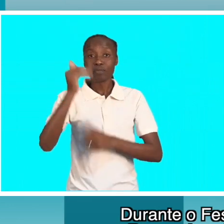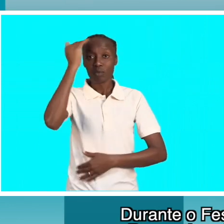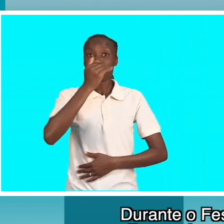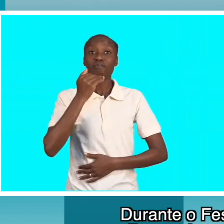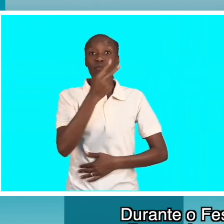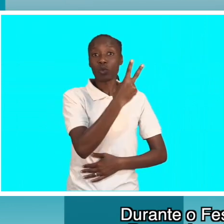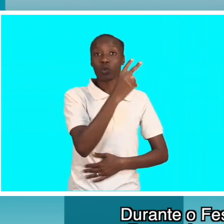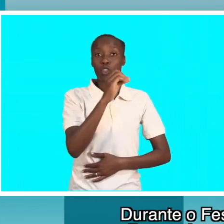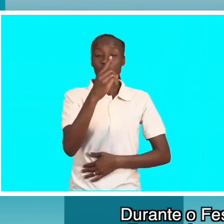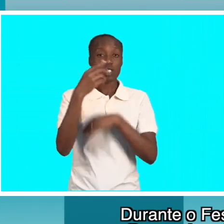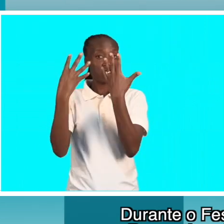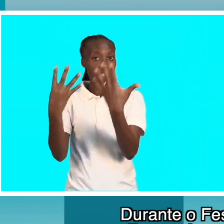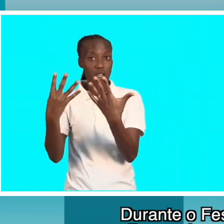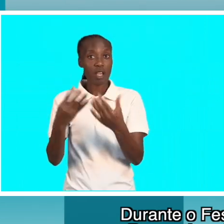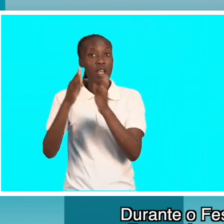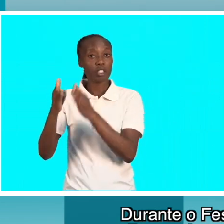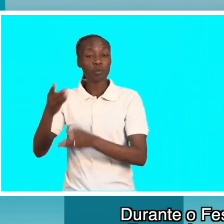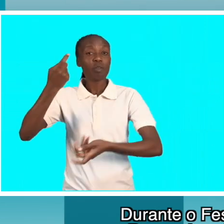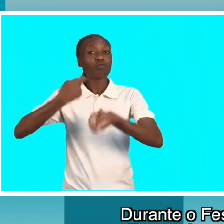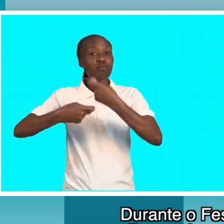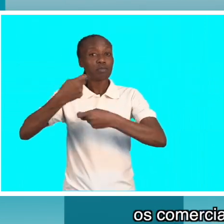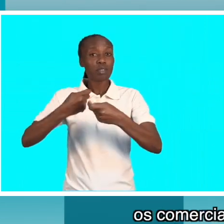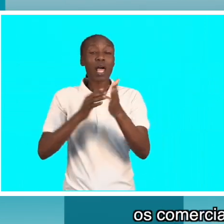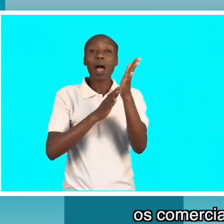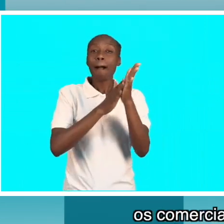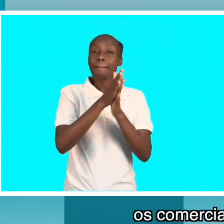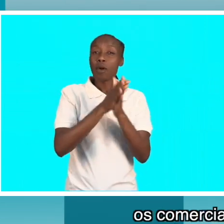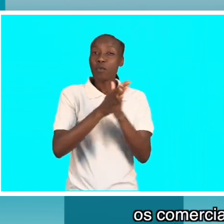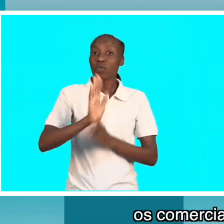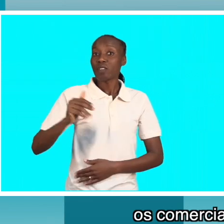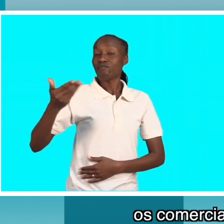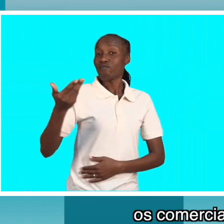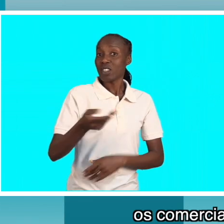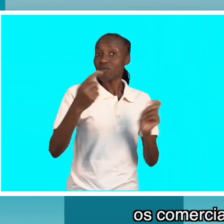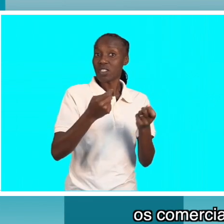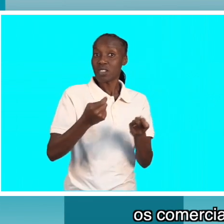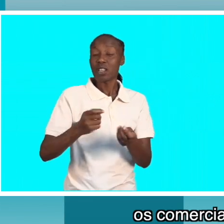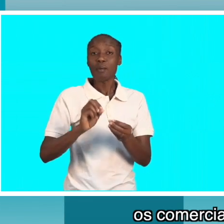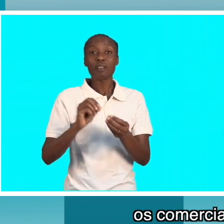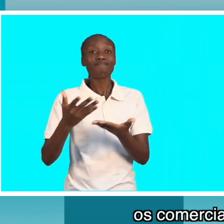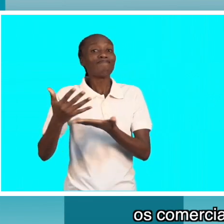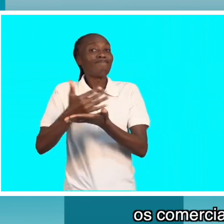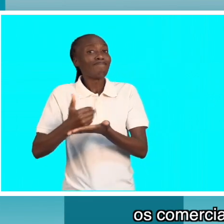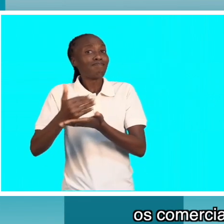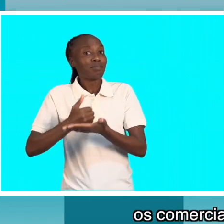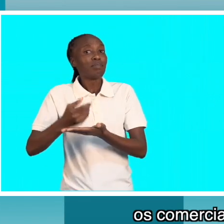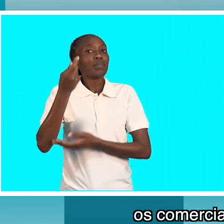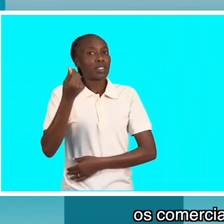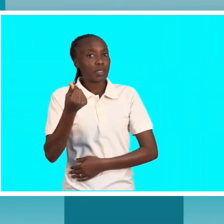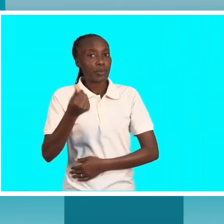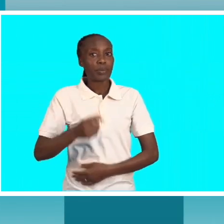Desportivos Escolares Manica 2019, os comerciantes aproveitaram este evento para ganhar